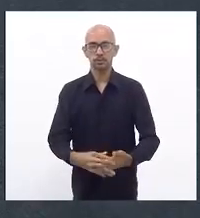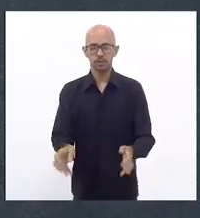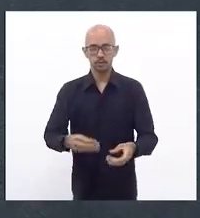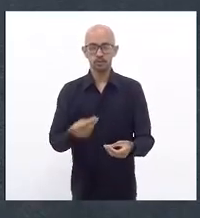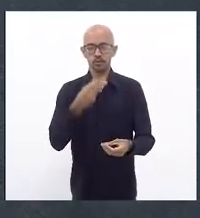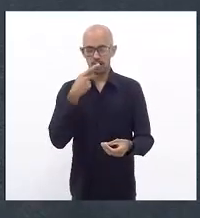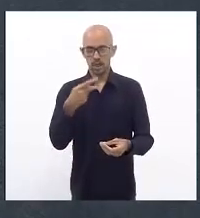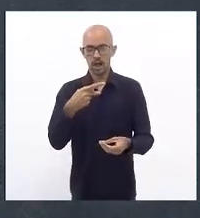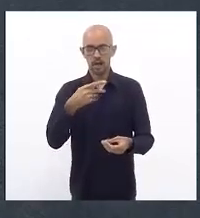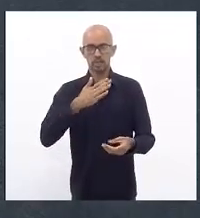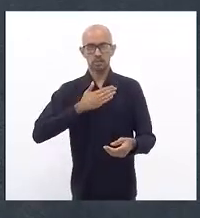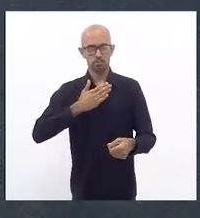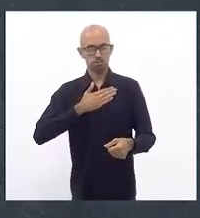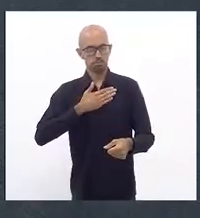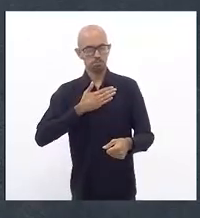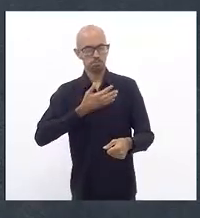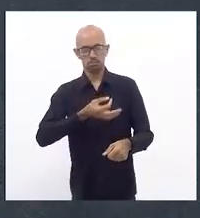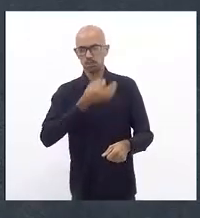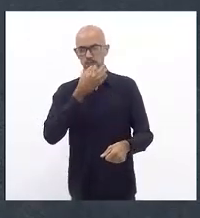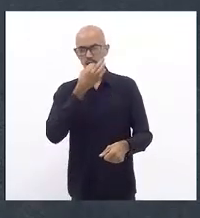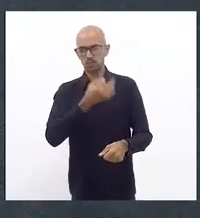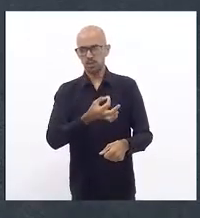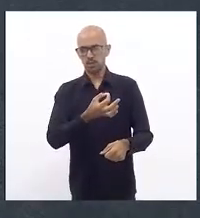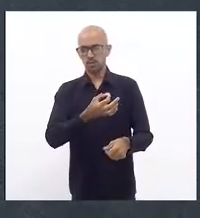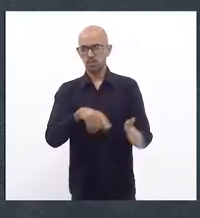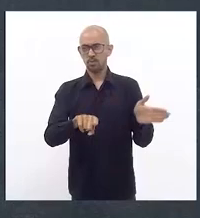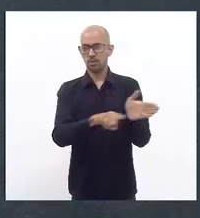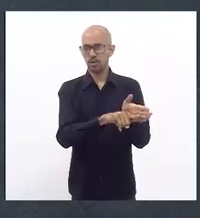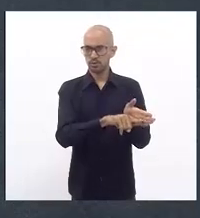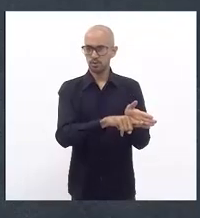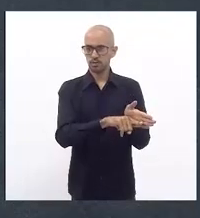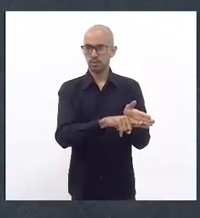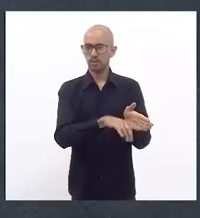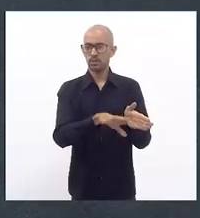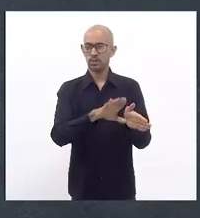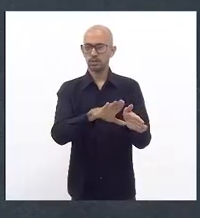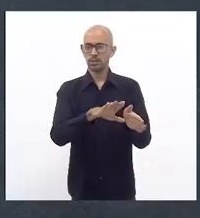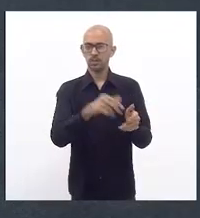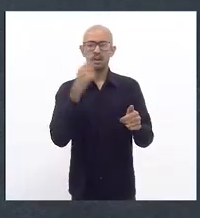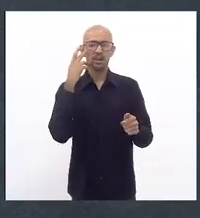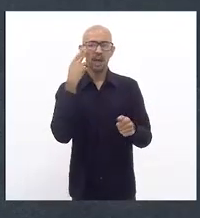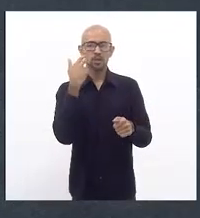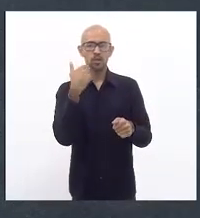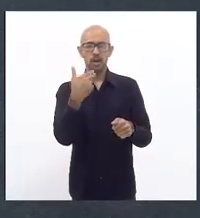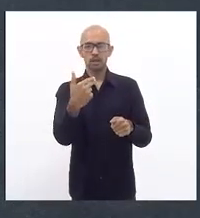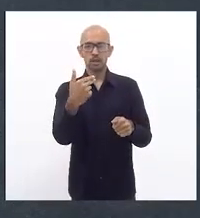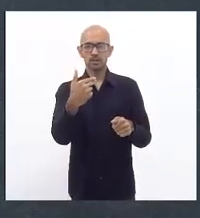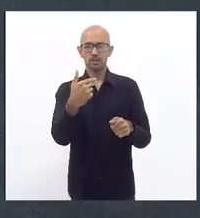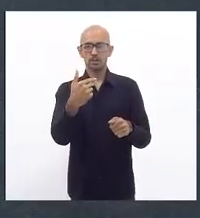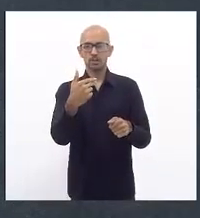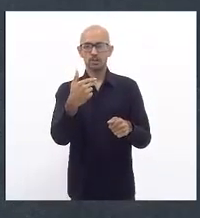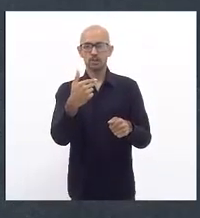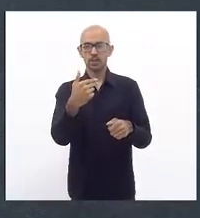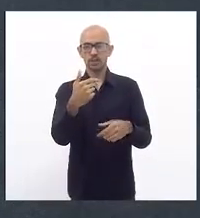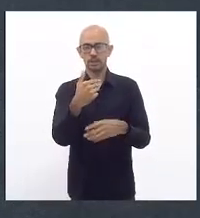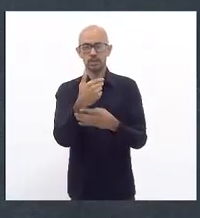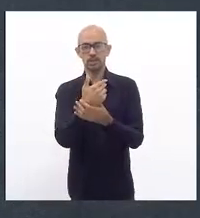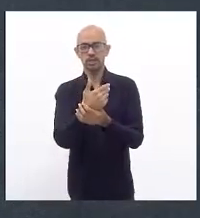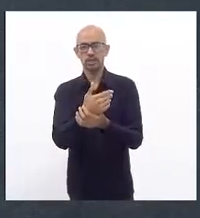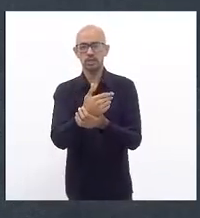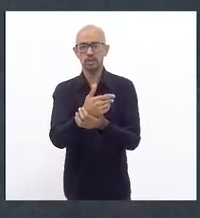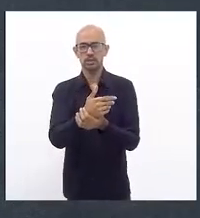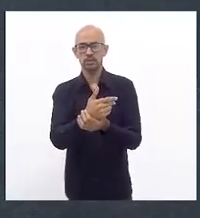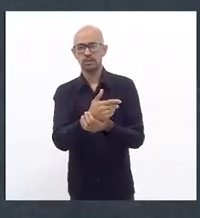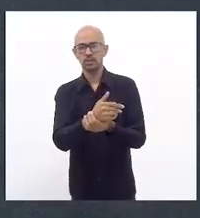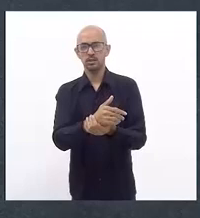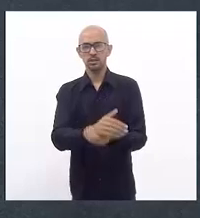todos o meu repúdio diante da naturalização do feminicídio, seja nas brincadeiras, seja nas